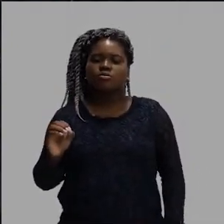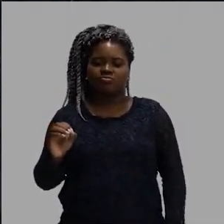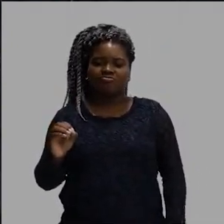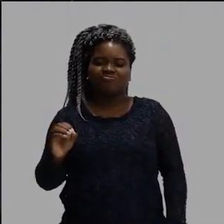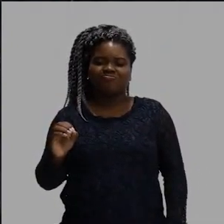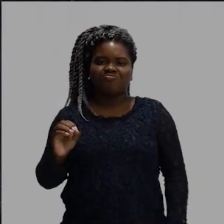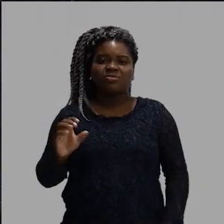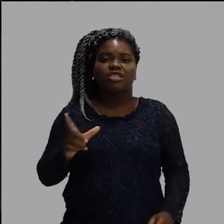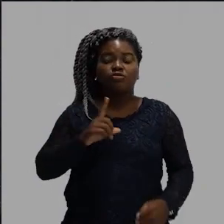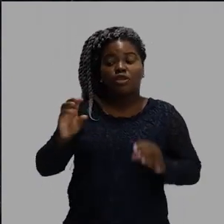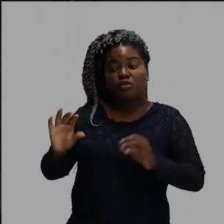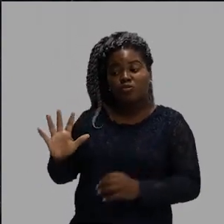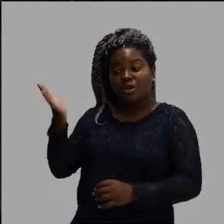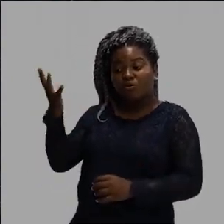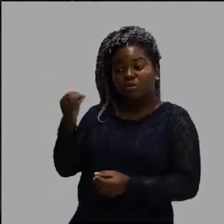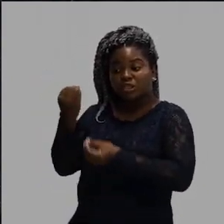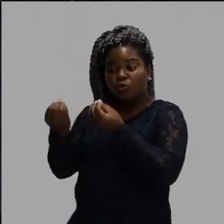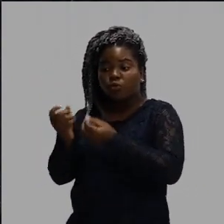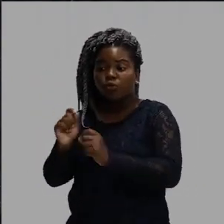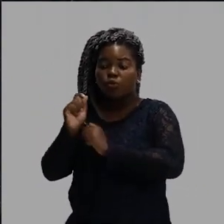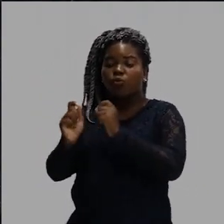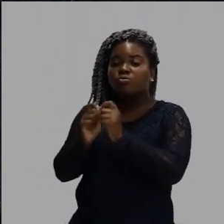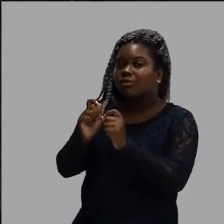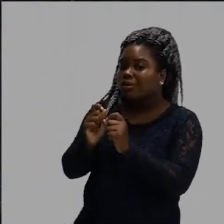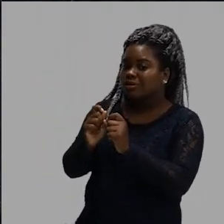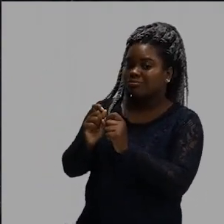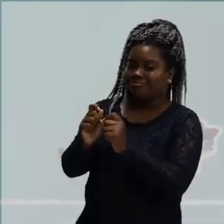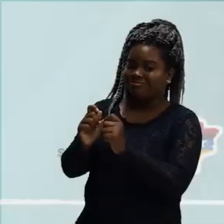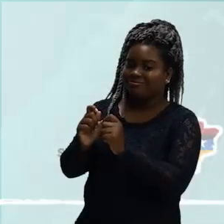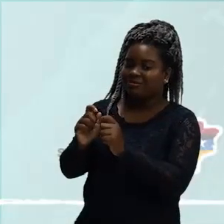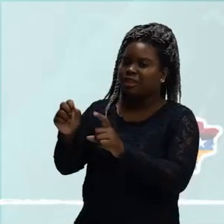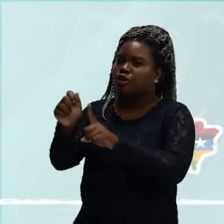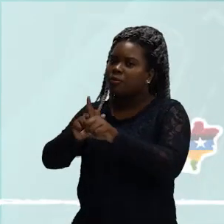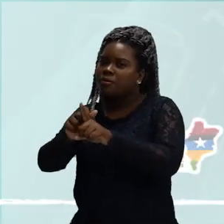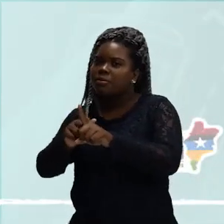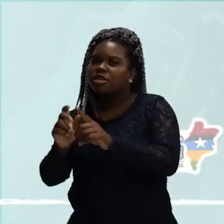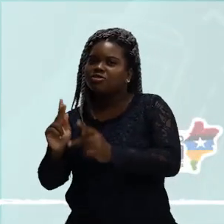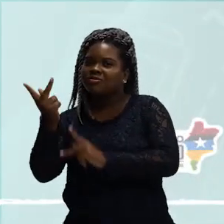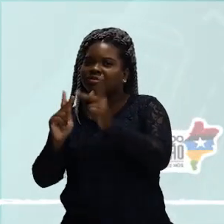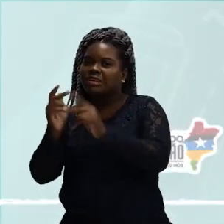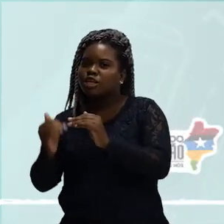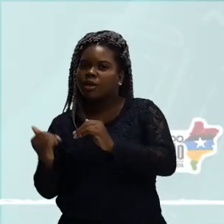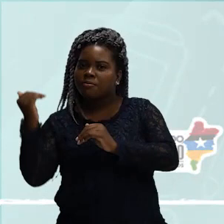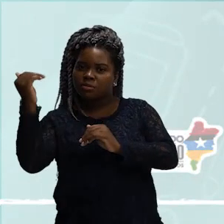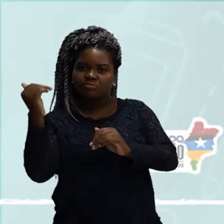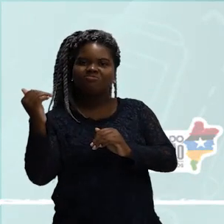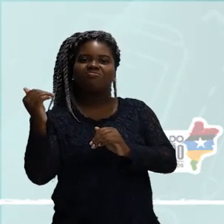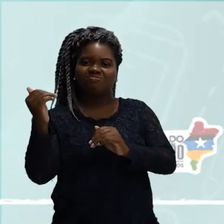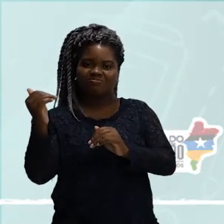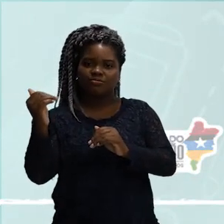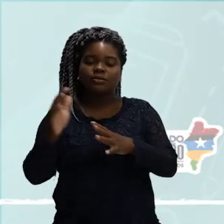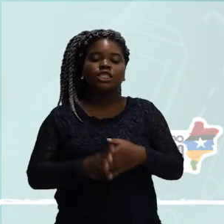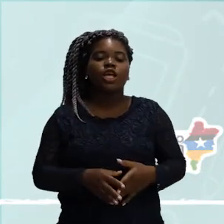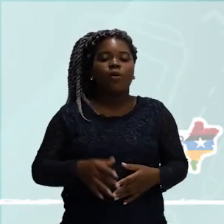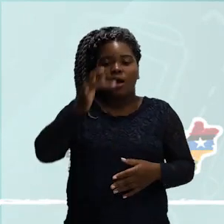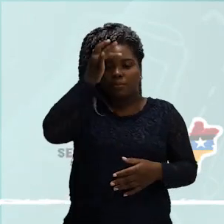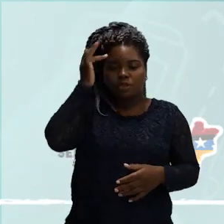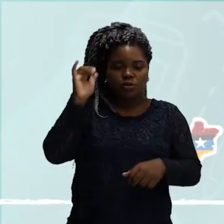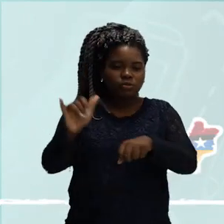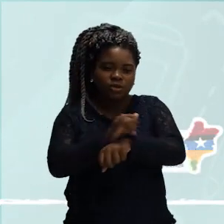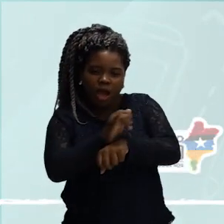objetivo o tratamento da informação, né? A organização, a coleta e a análise de dados. Quando você deseja fazer